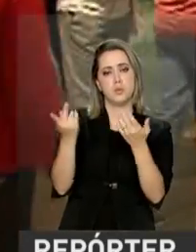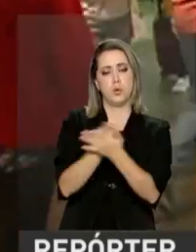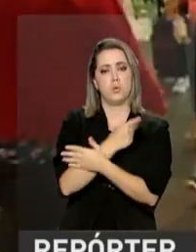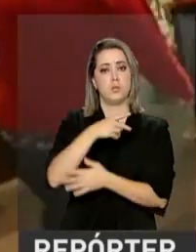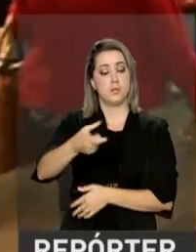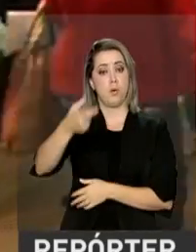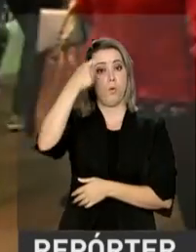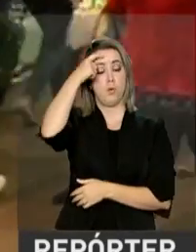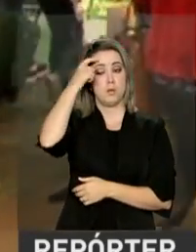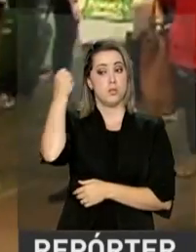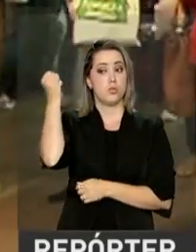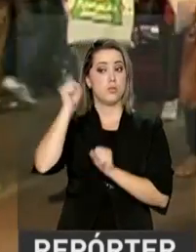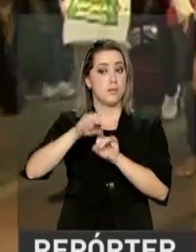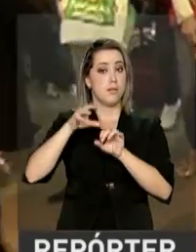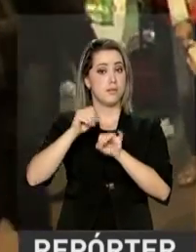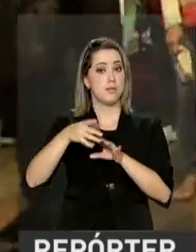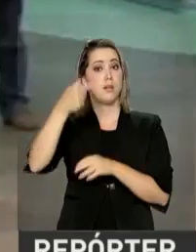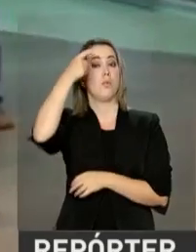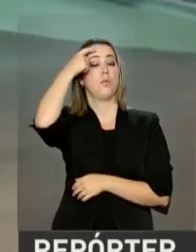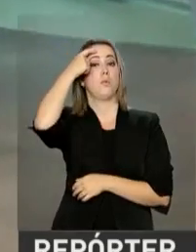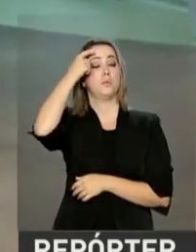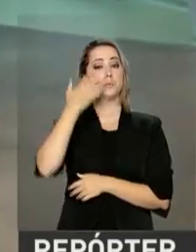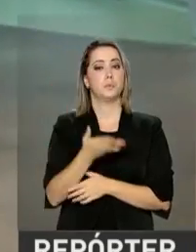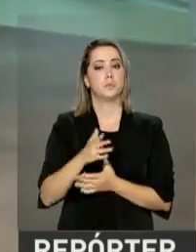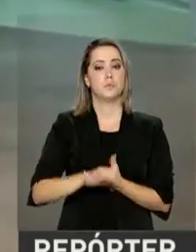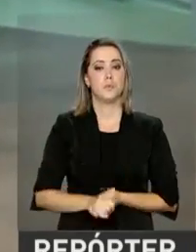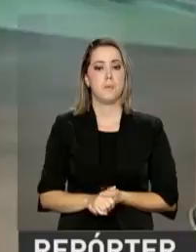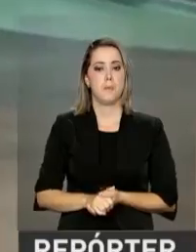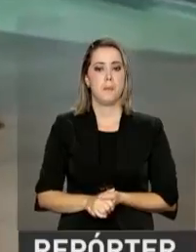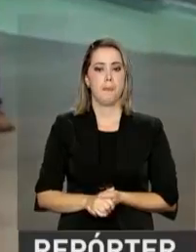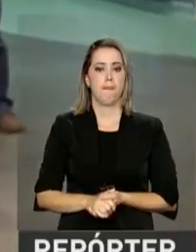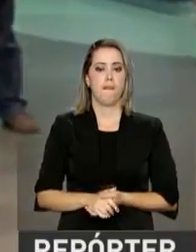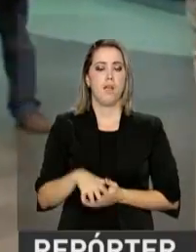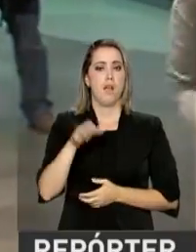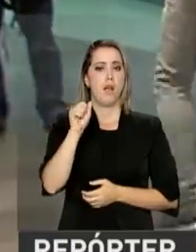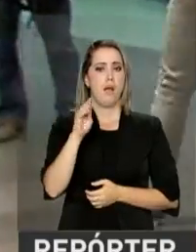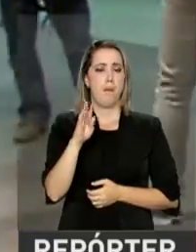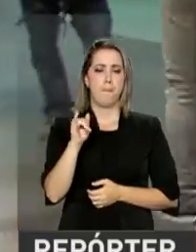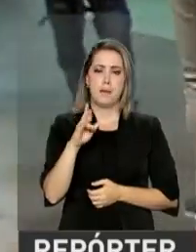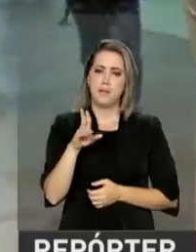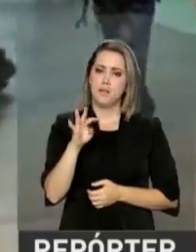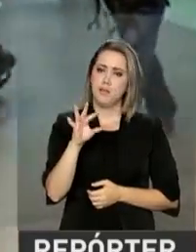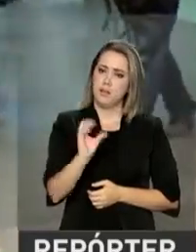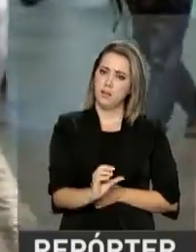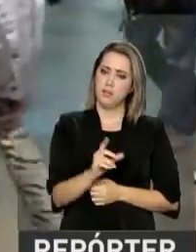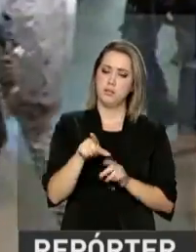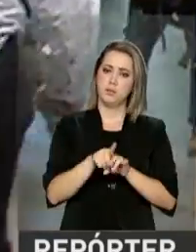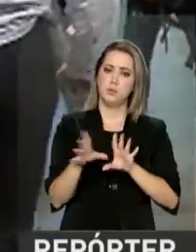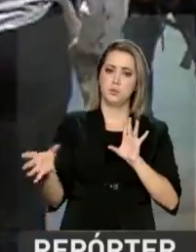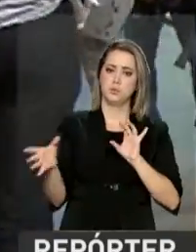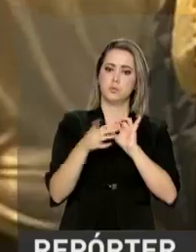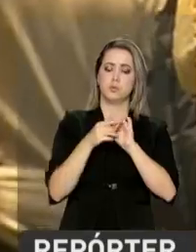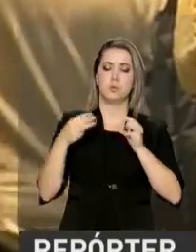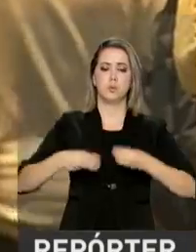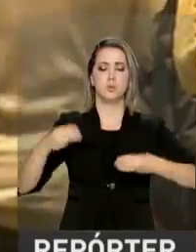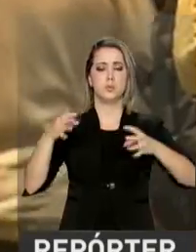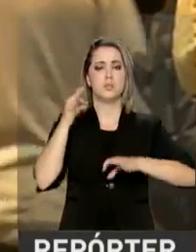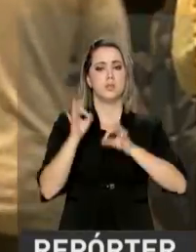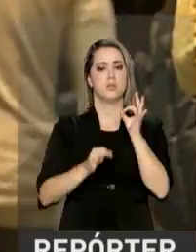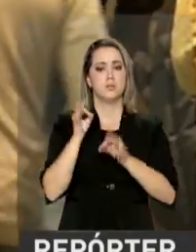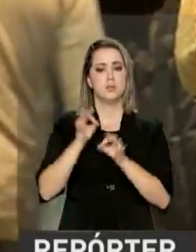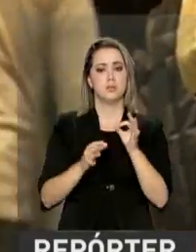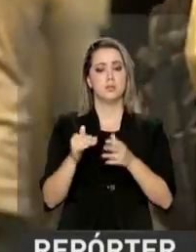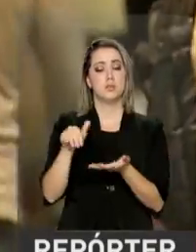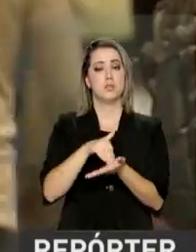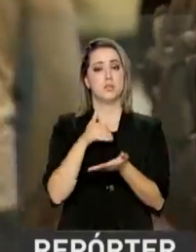conscientização como esta aqui em São Paulo a ação da fundação abrin parceira do Ministério da Justiça e da secretaria nacional dos Direitos da